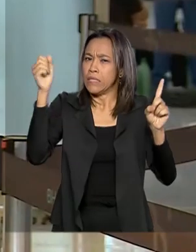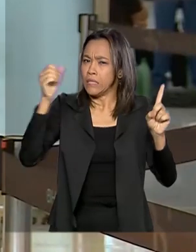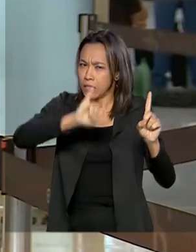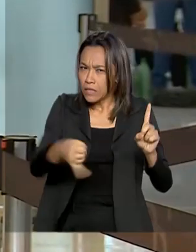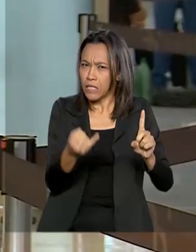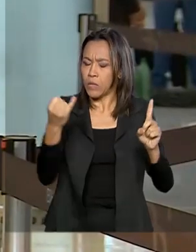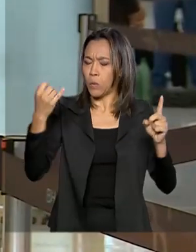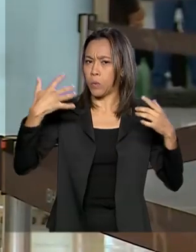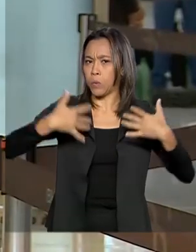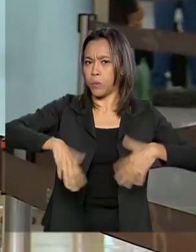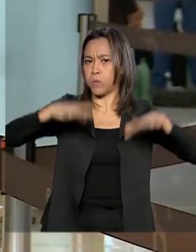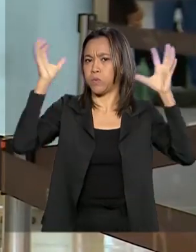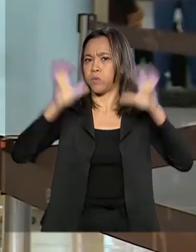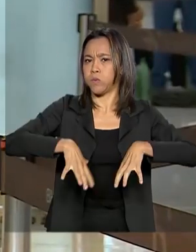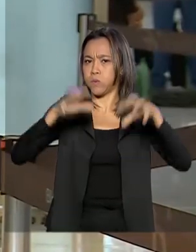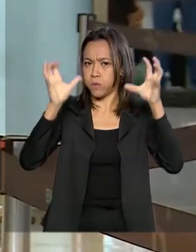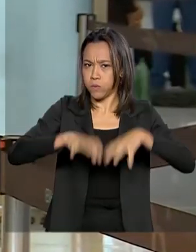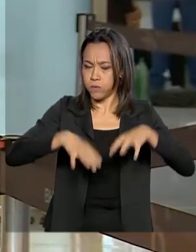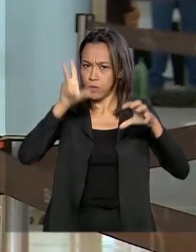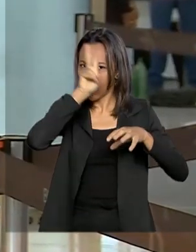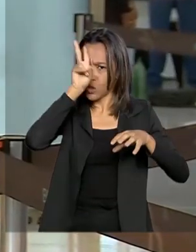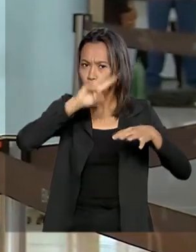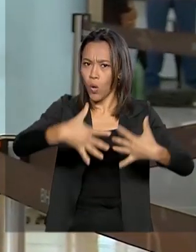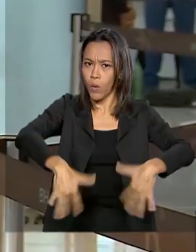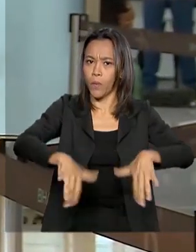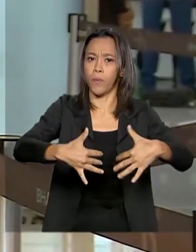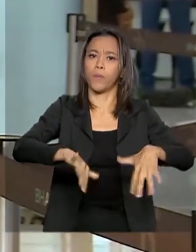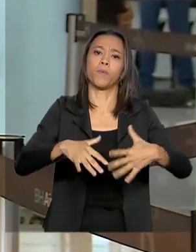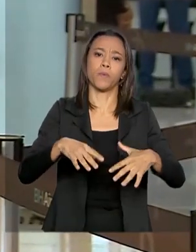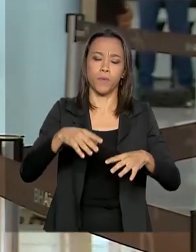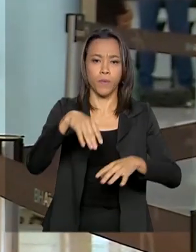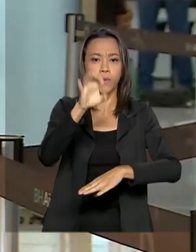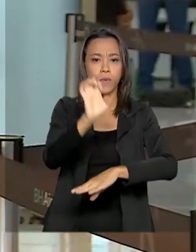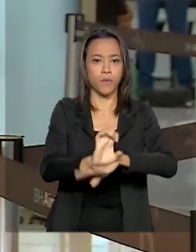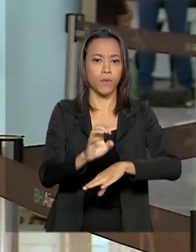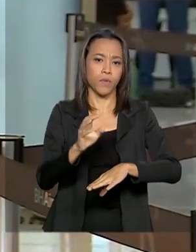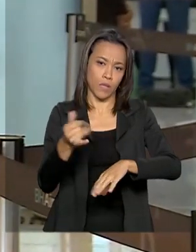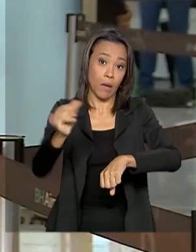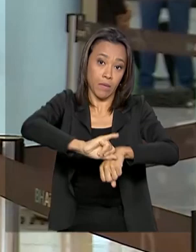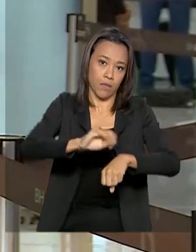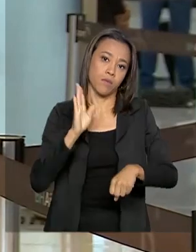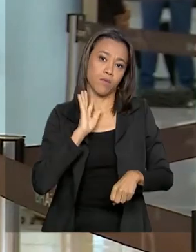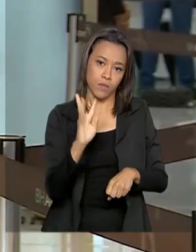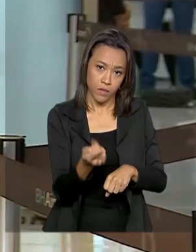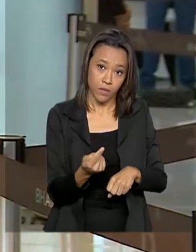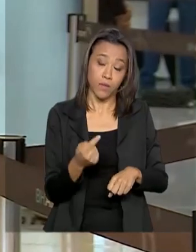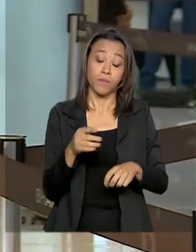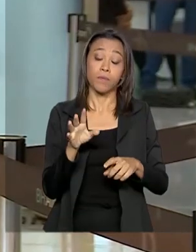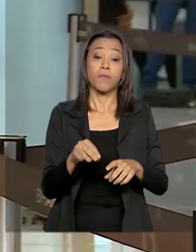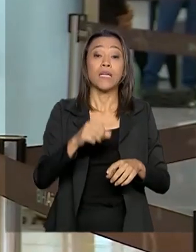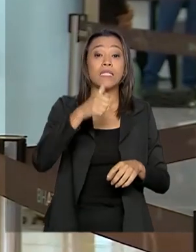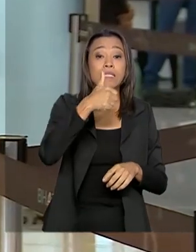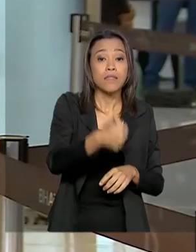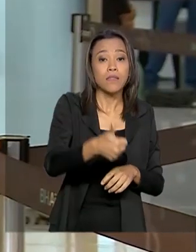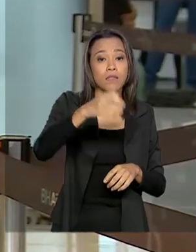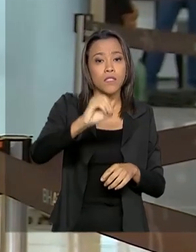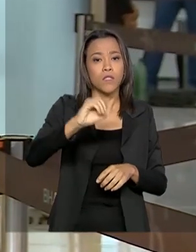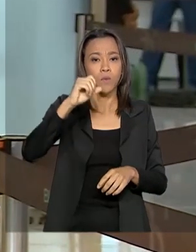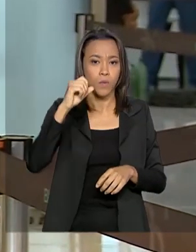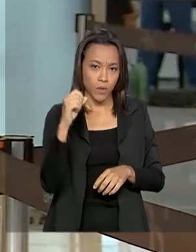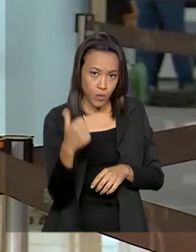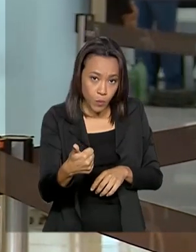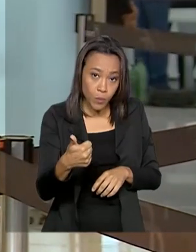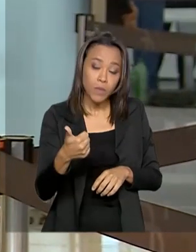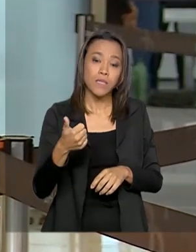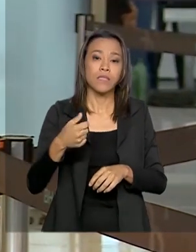da história de Belo Horizonte, desde que esse tipo de medição começou a ser realizada há 110 anos. 101 cidades mineiras estão em